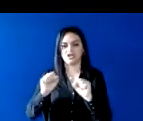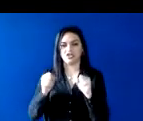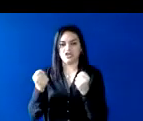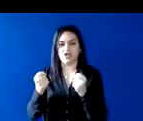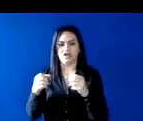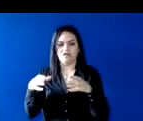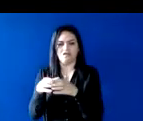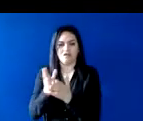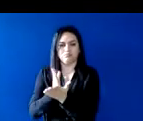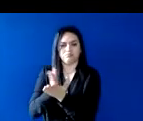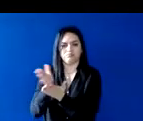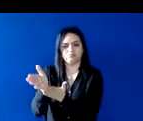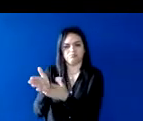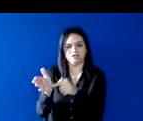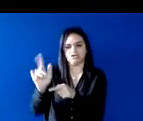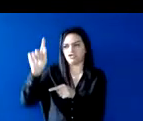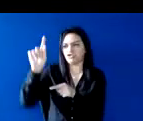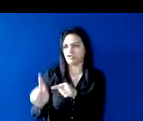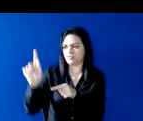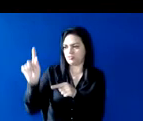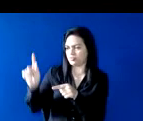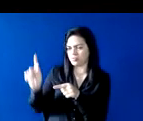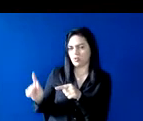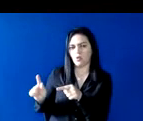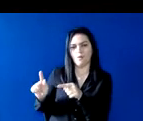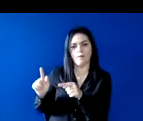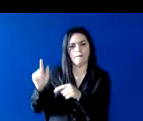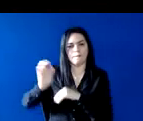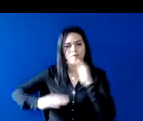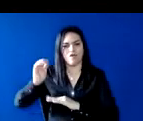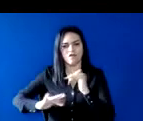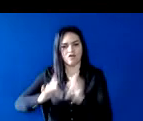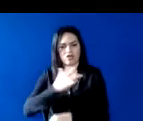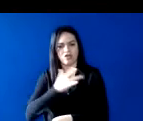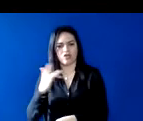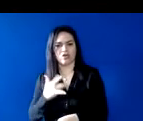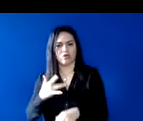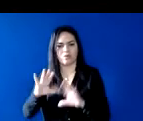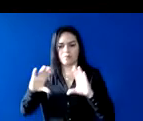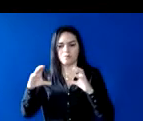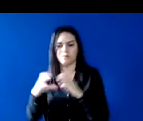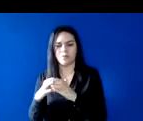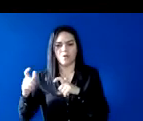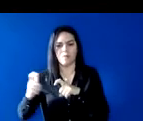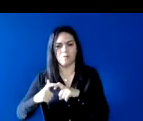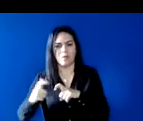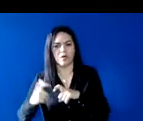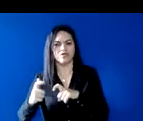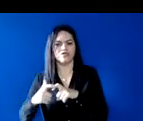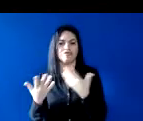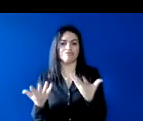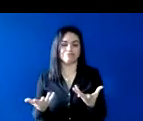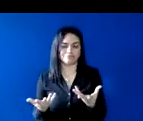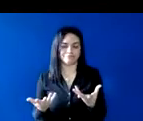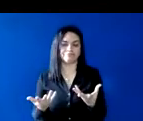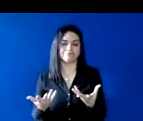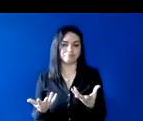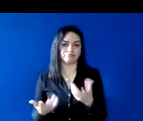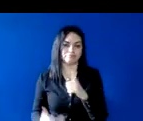aí de gestores e de profissionais de saúde, né, exclusivo com médicos atendendo,